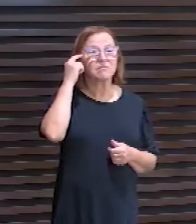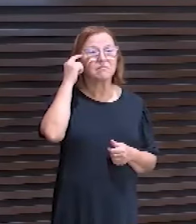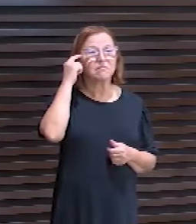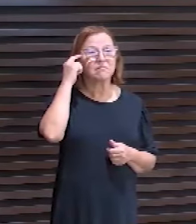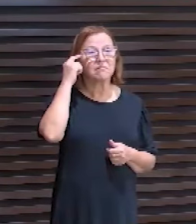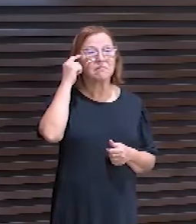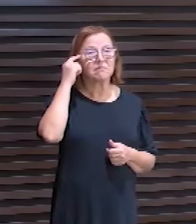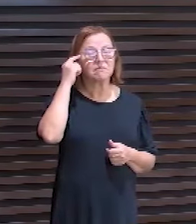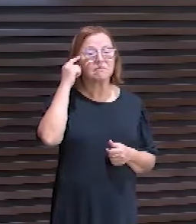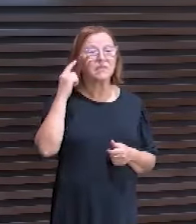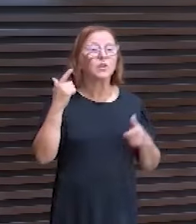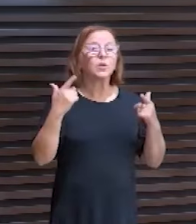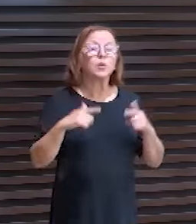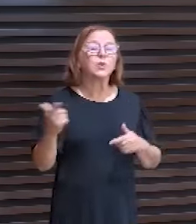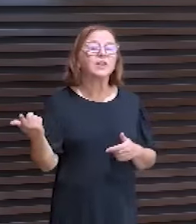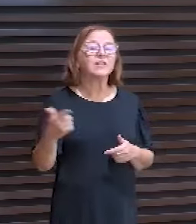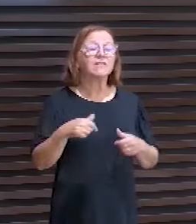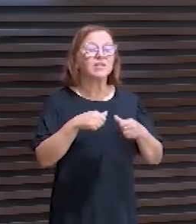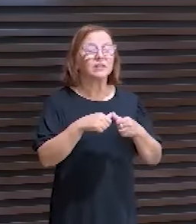ou melhor né